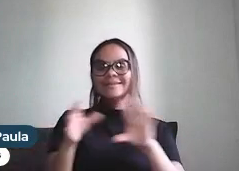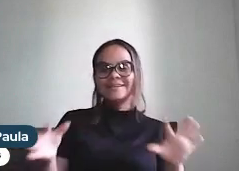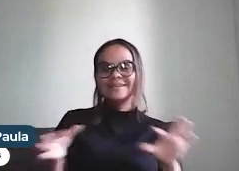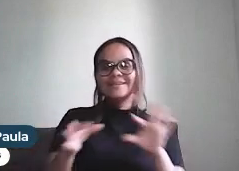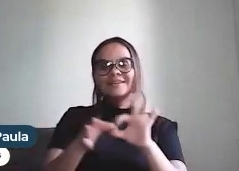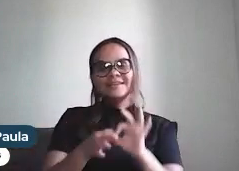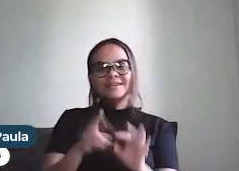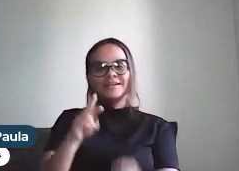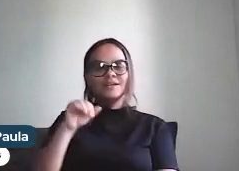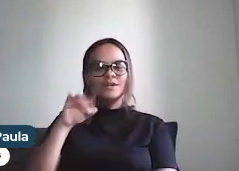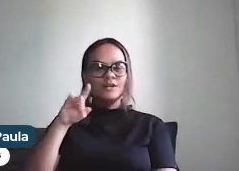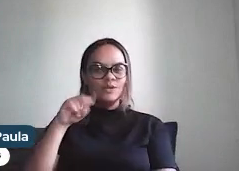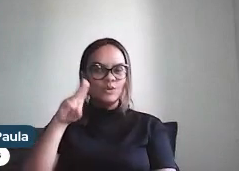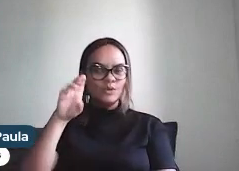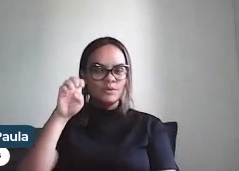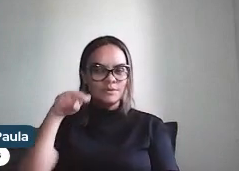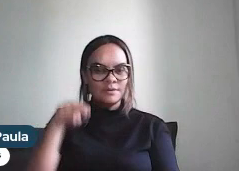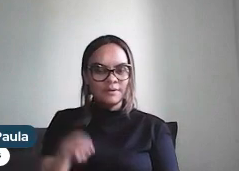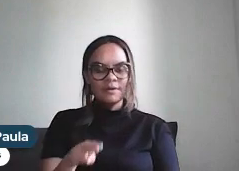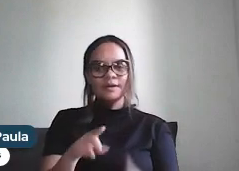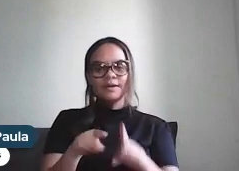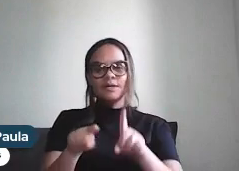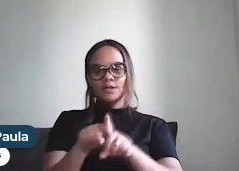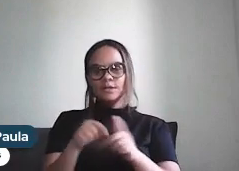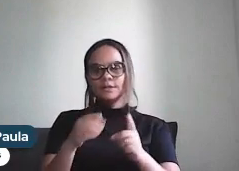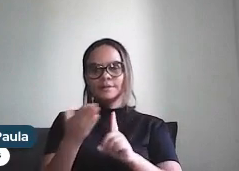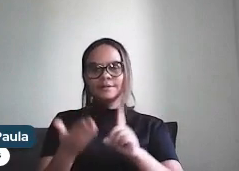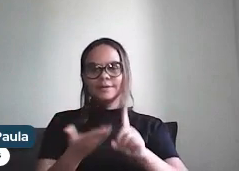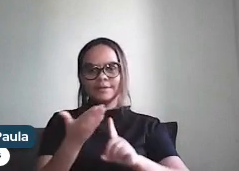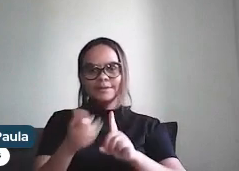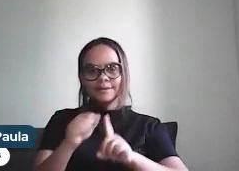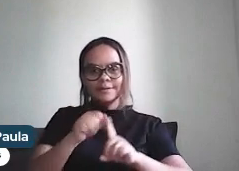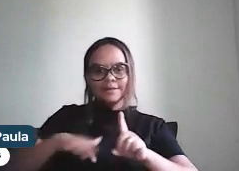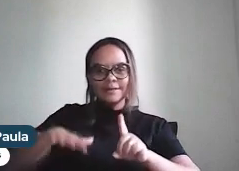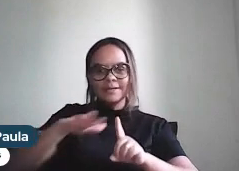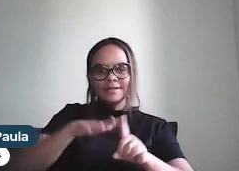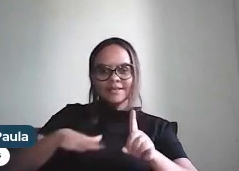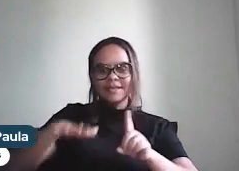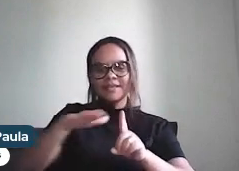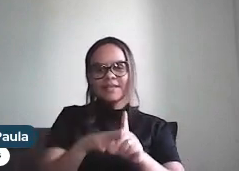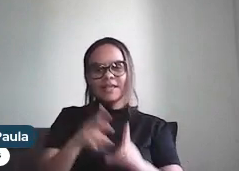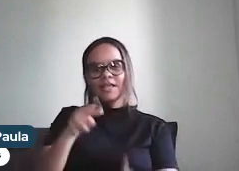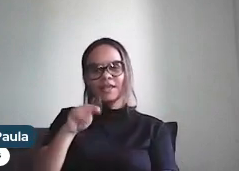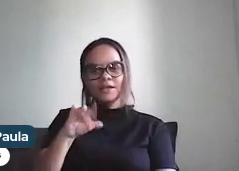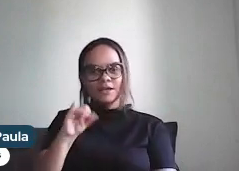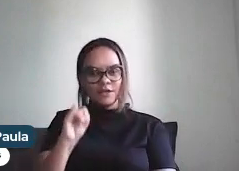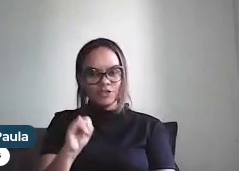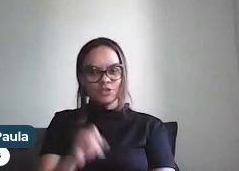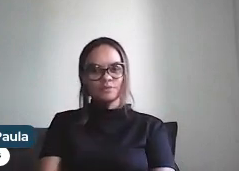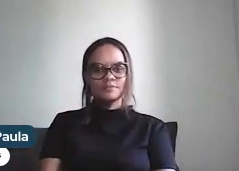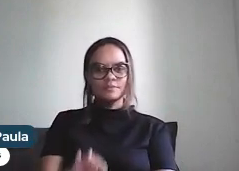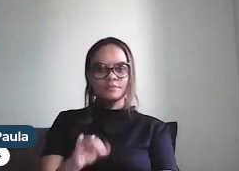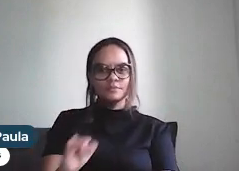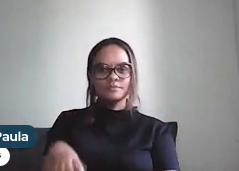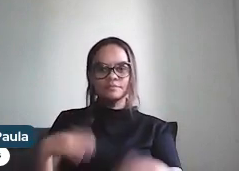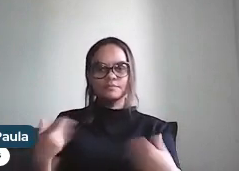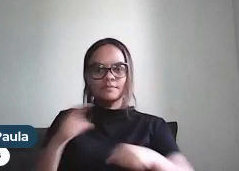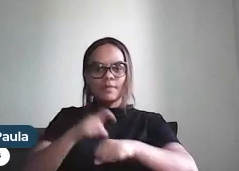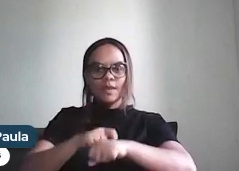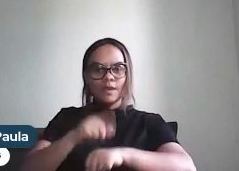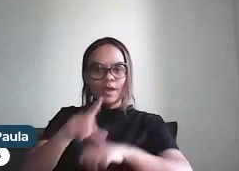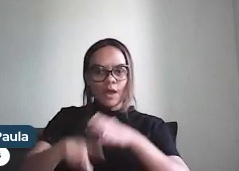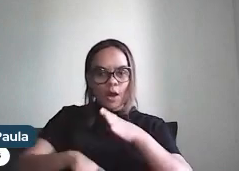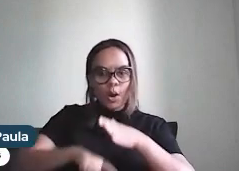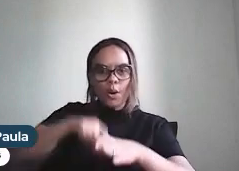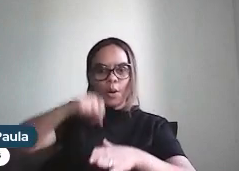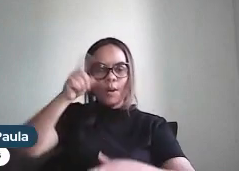da Lauisen, assim como o assistente social Vastir Barcelar de Carvalho. Na hora de escolher uma